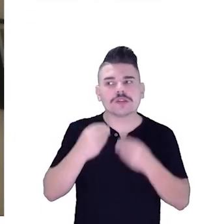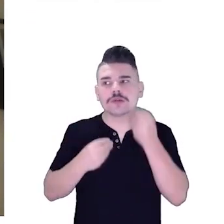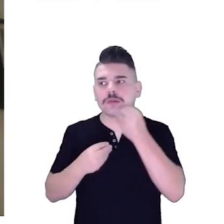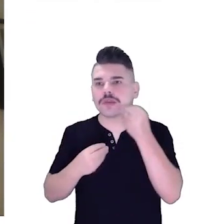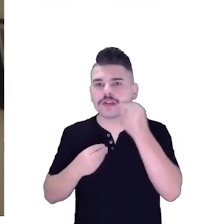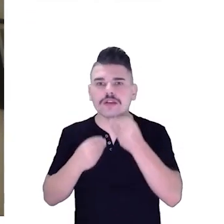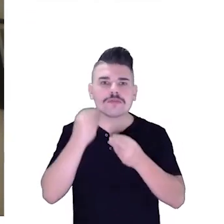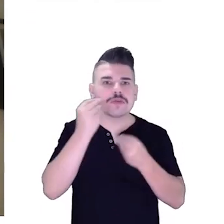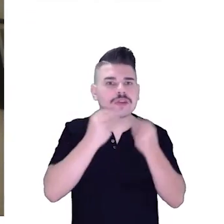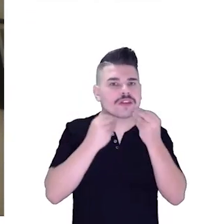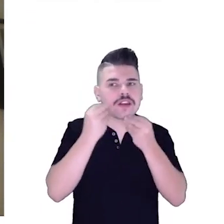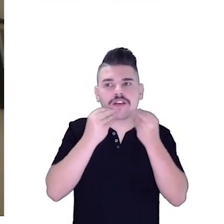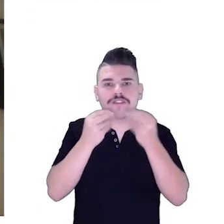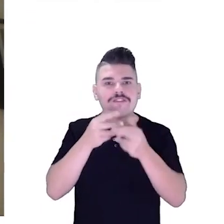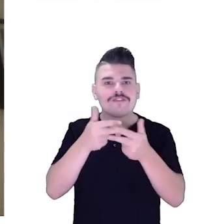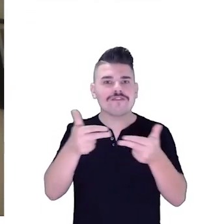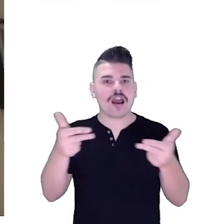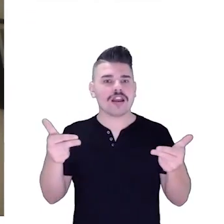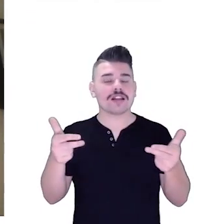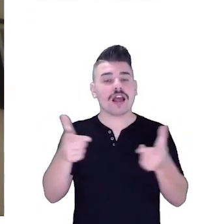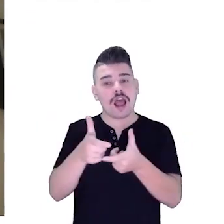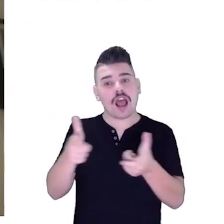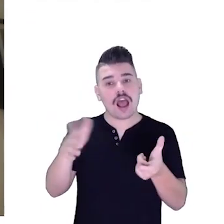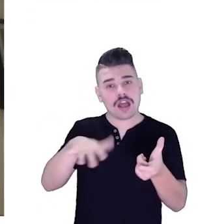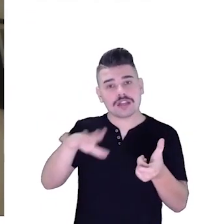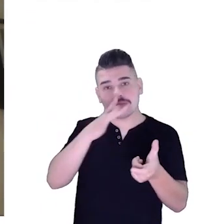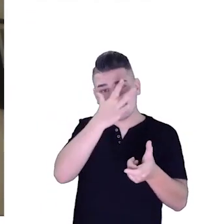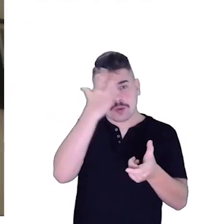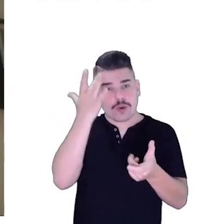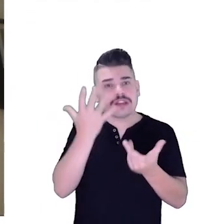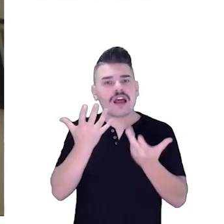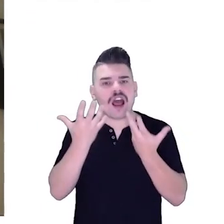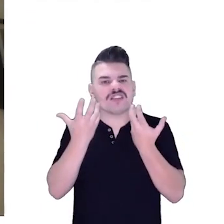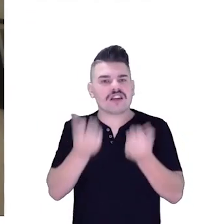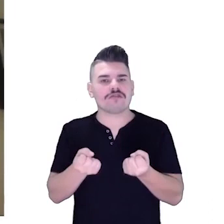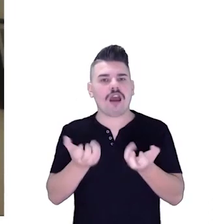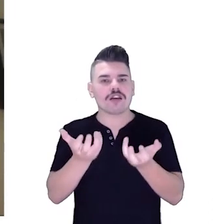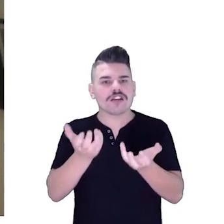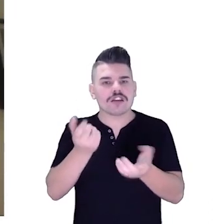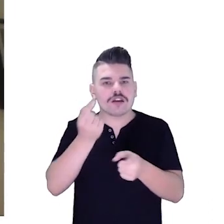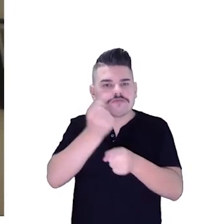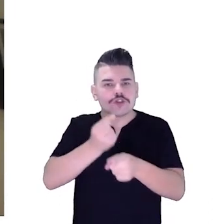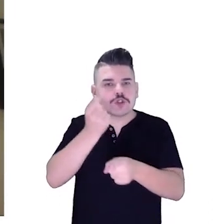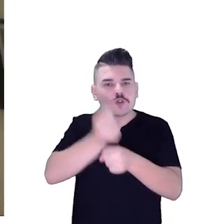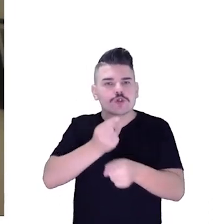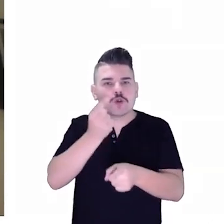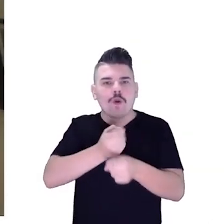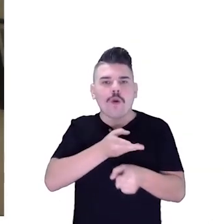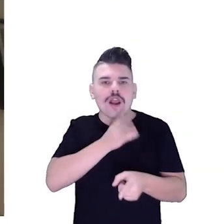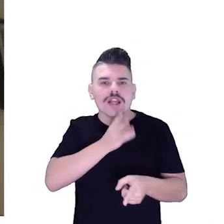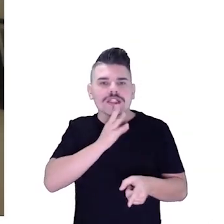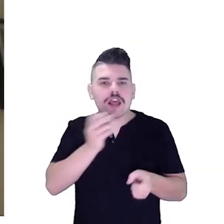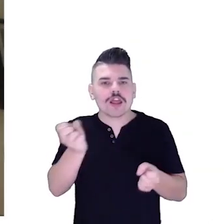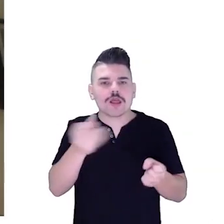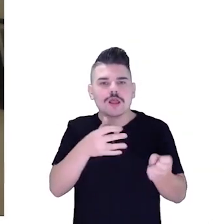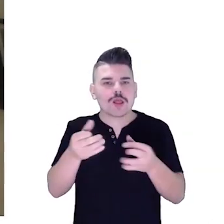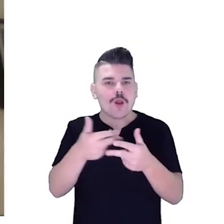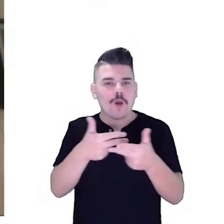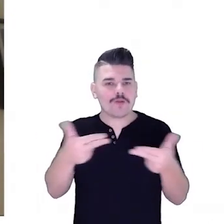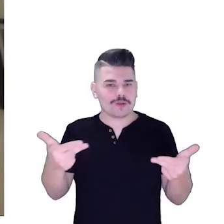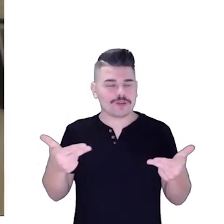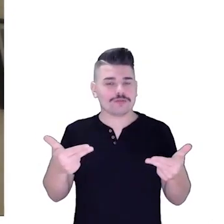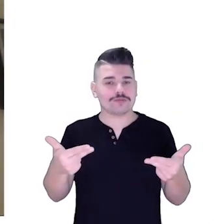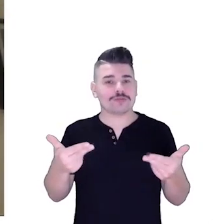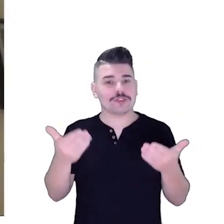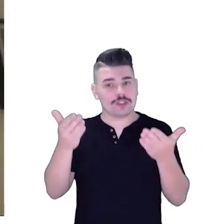pessoas estavam realmente embarcando em uma jornada, né? Assim, de descobrimento. Assim. Então, ela dá o